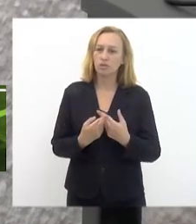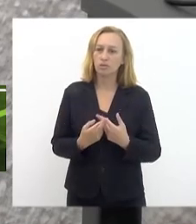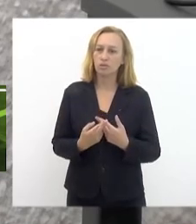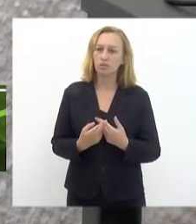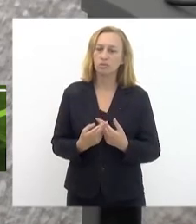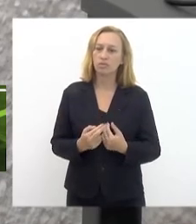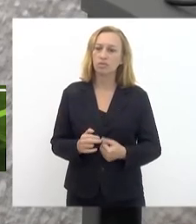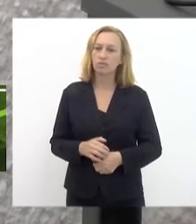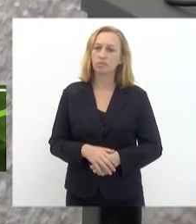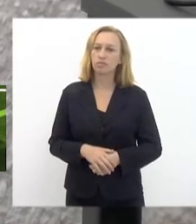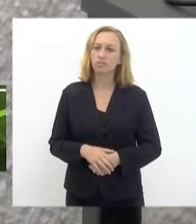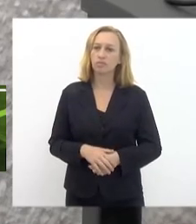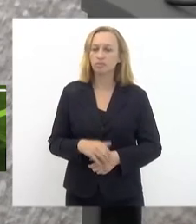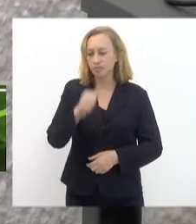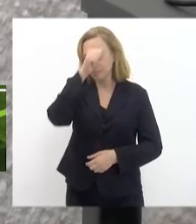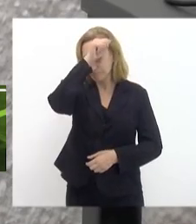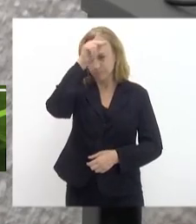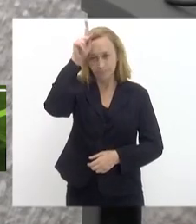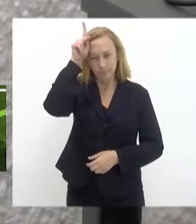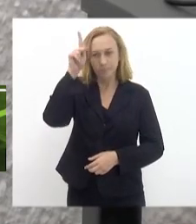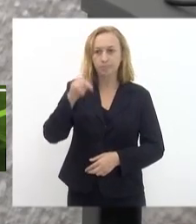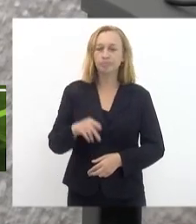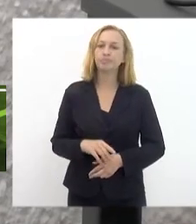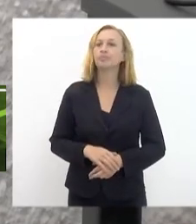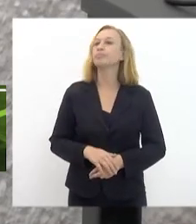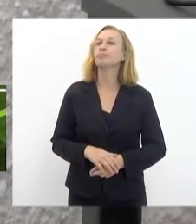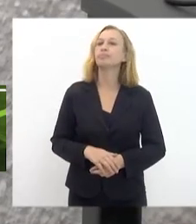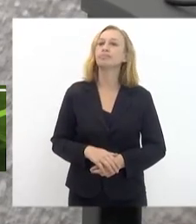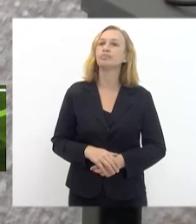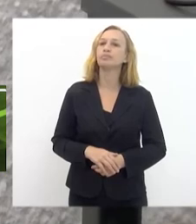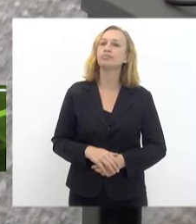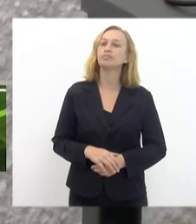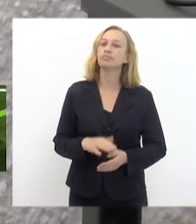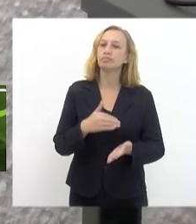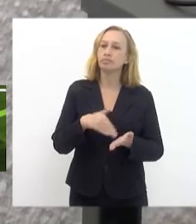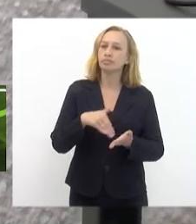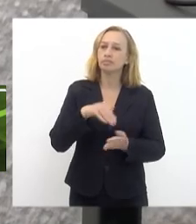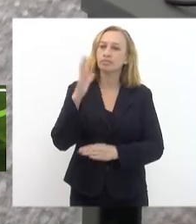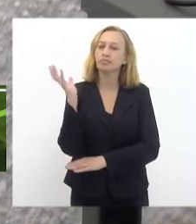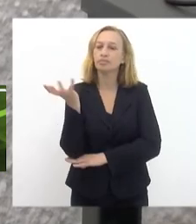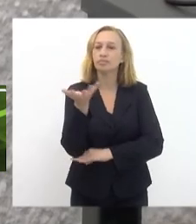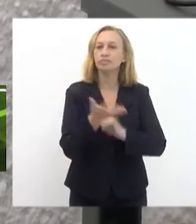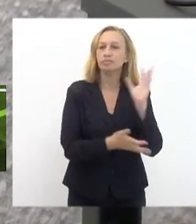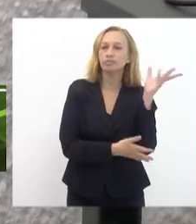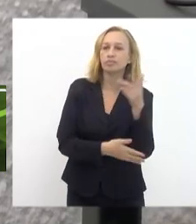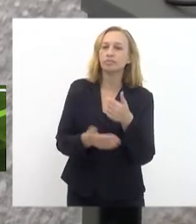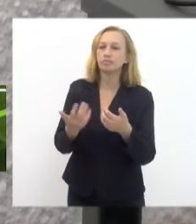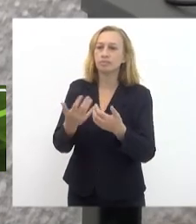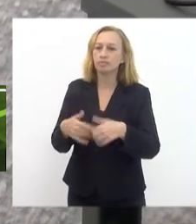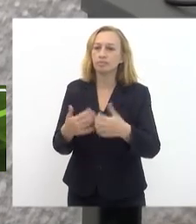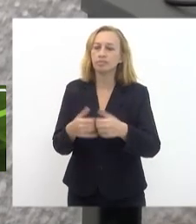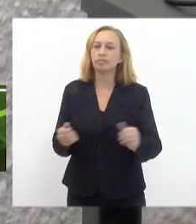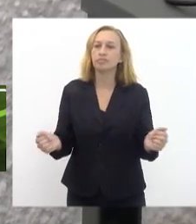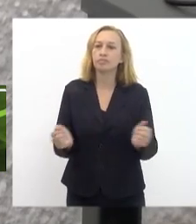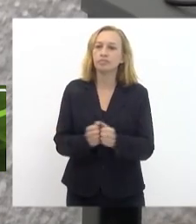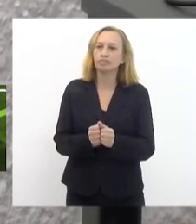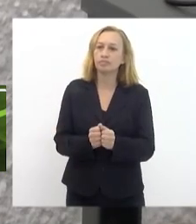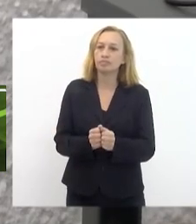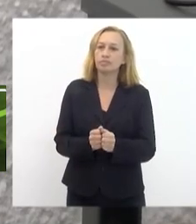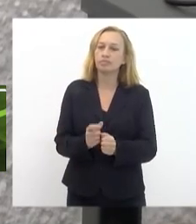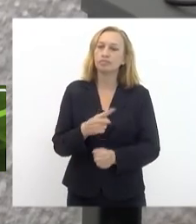a a a prefeitura aí o Muniz que é o secretário de ambiente de Petrópolis juntos